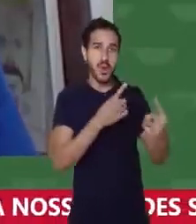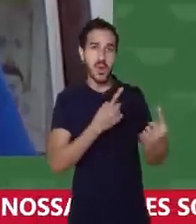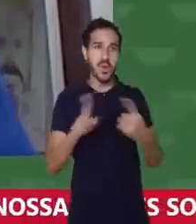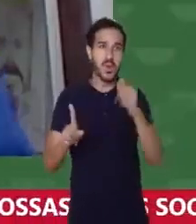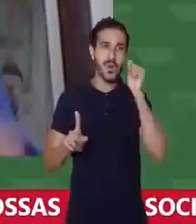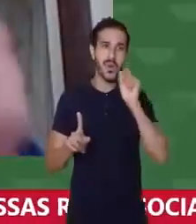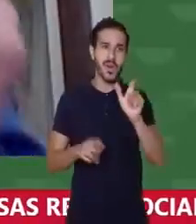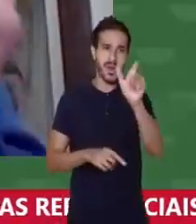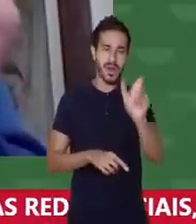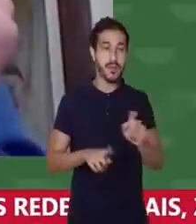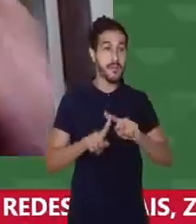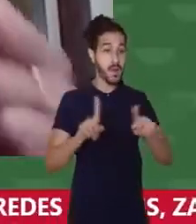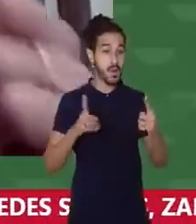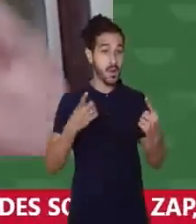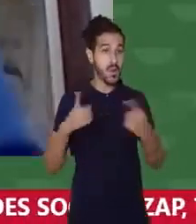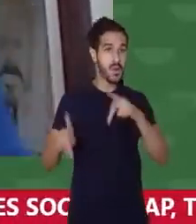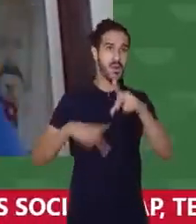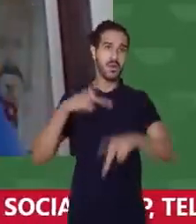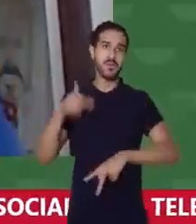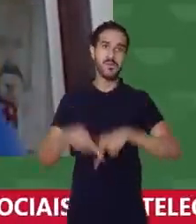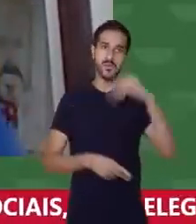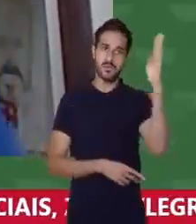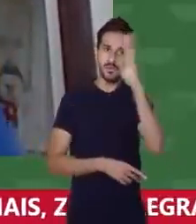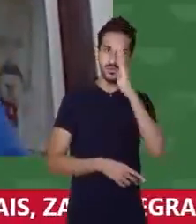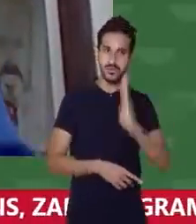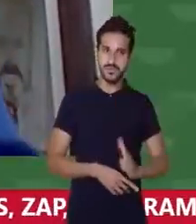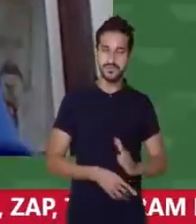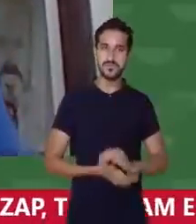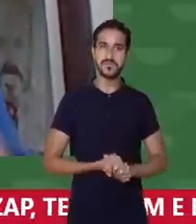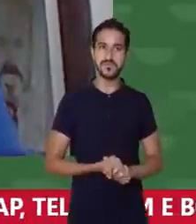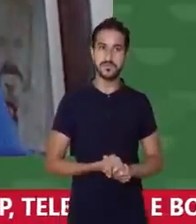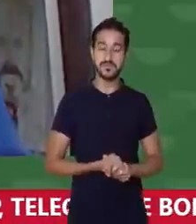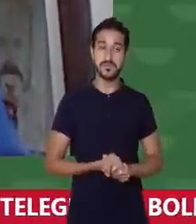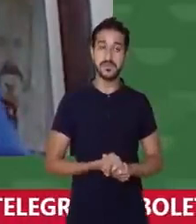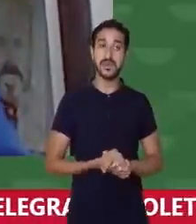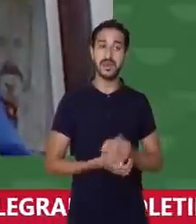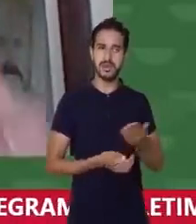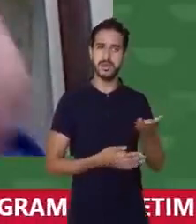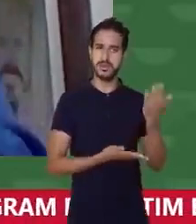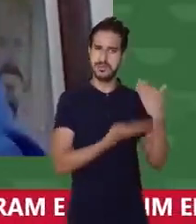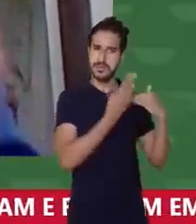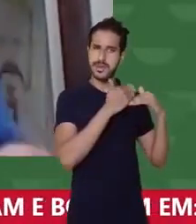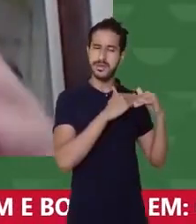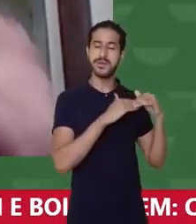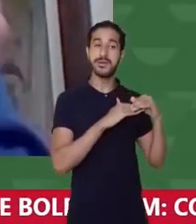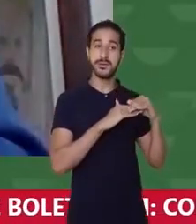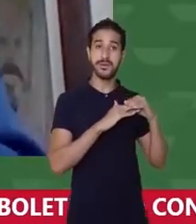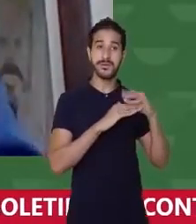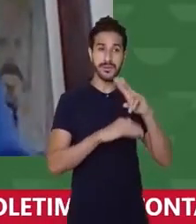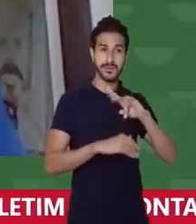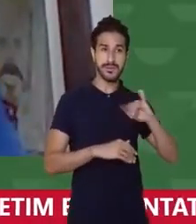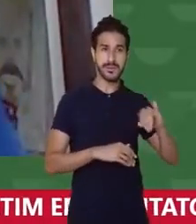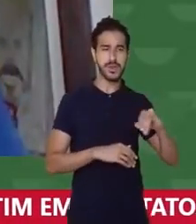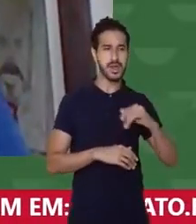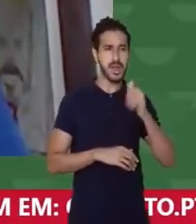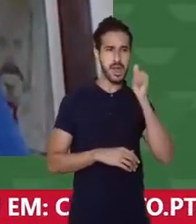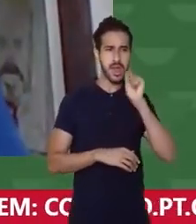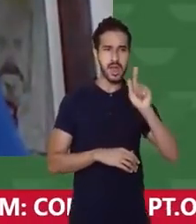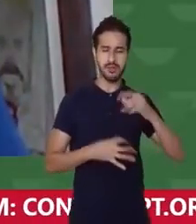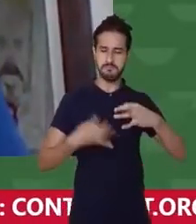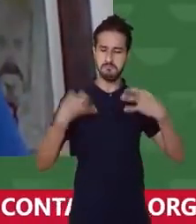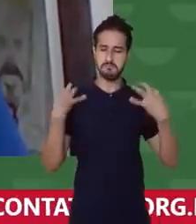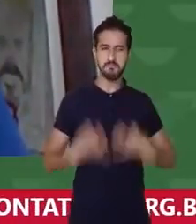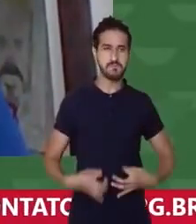contra ela, mas contra o povo brasileiro. E naquele dia, altiva como